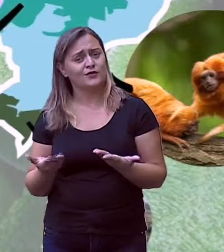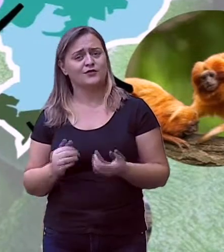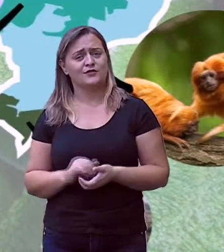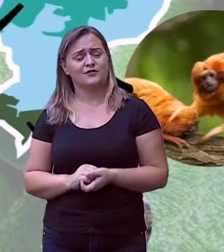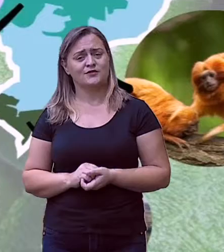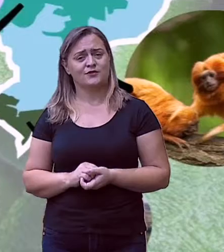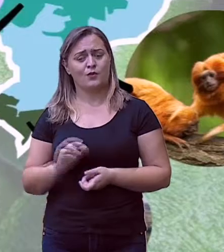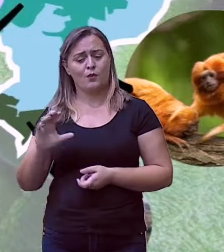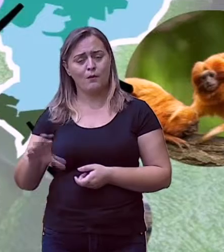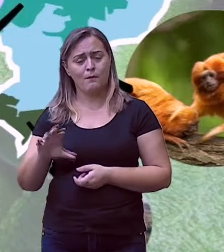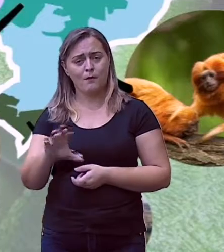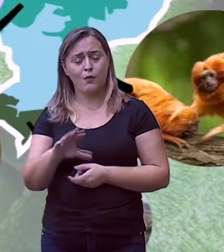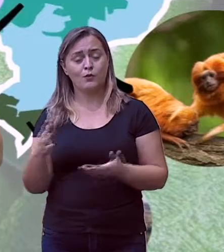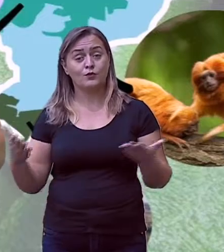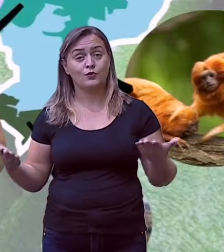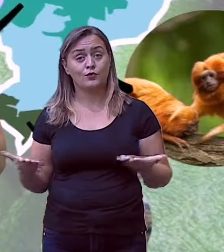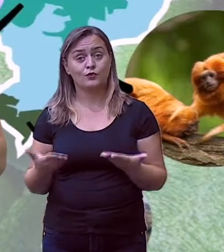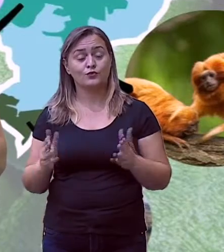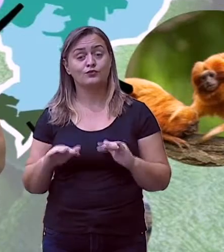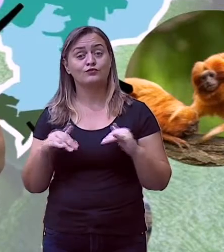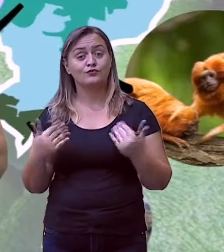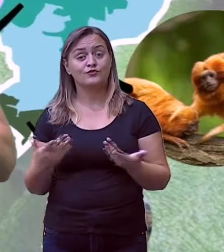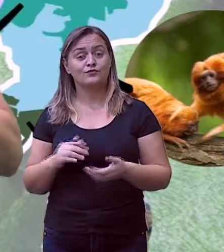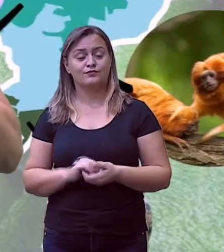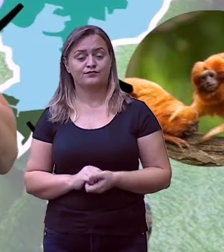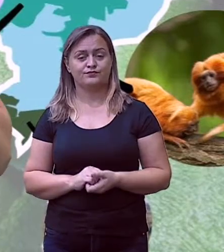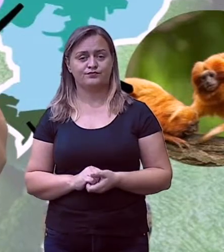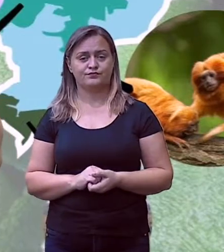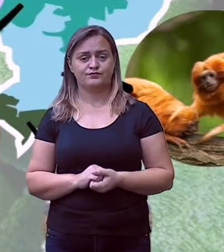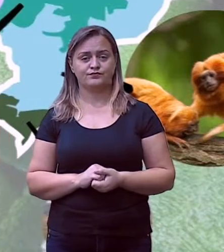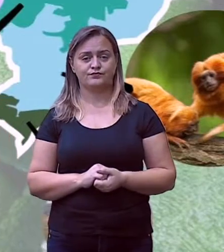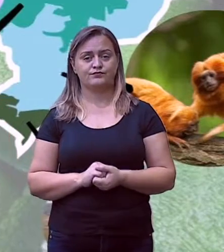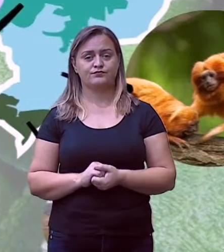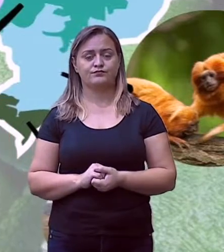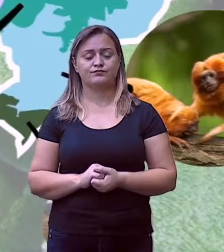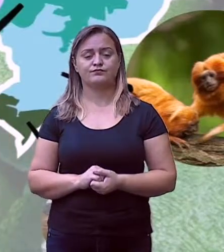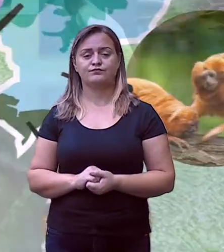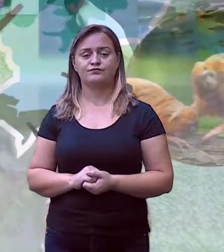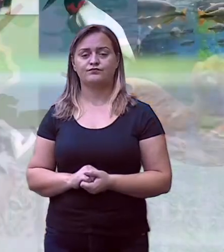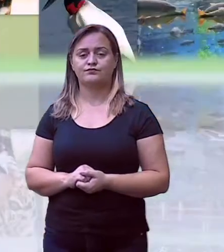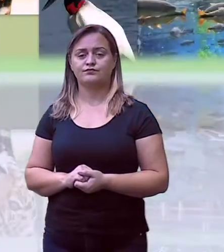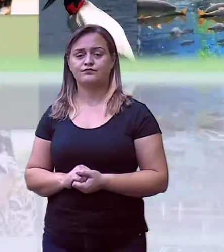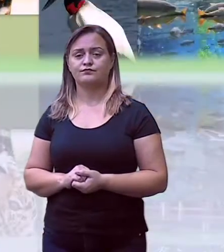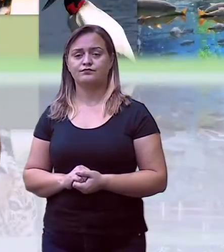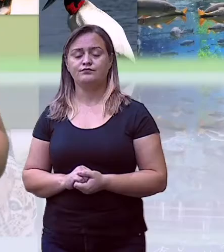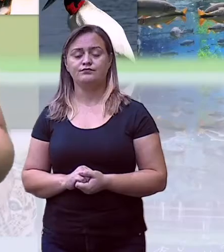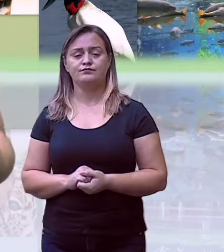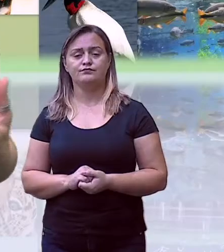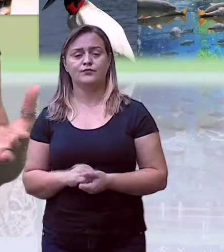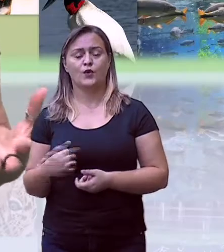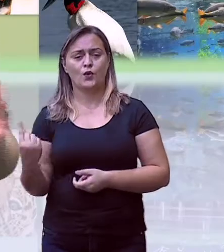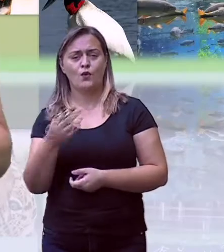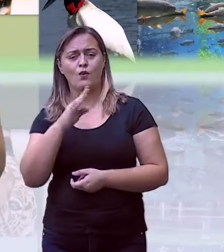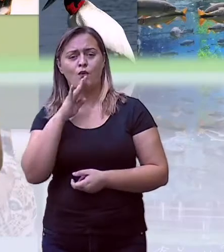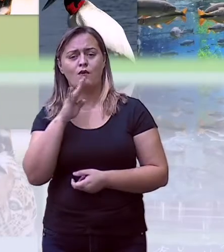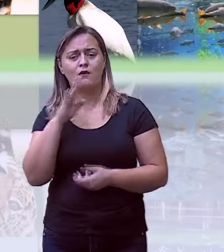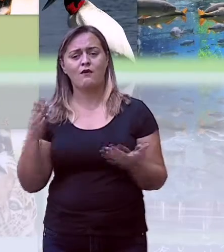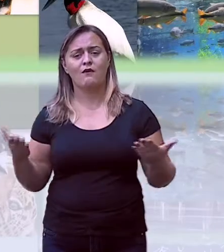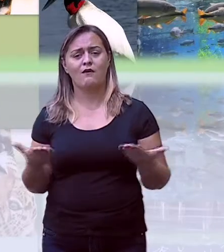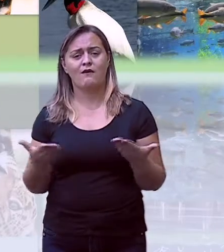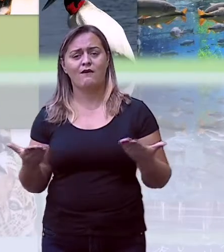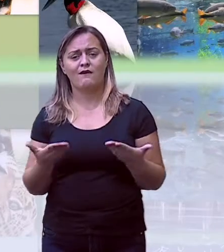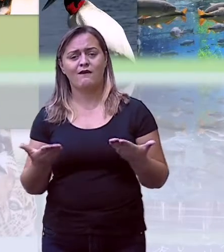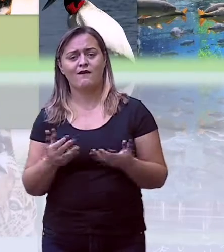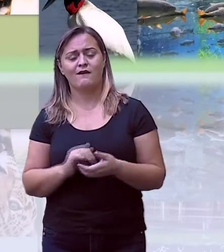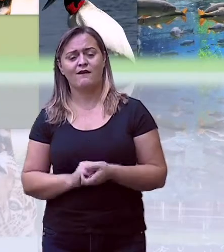este próximo bioma? No próximo slide a gente já vai entender qual é este bioma que eu tanto faço inserção